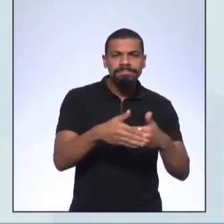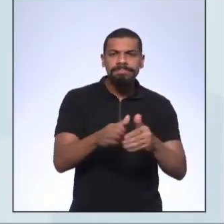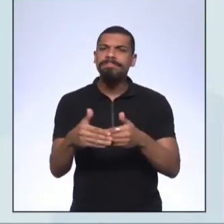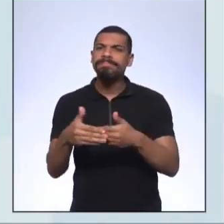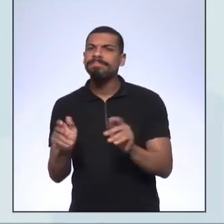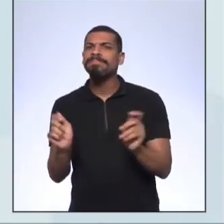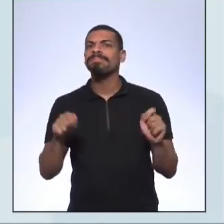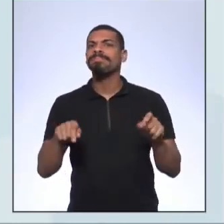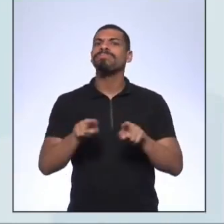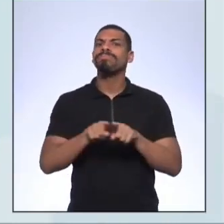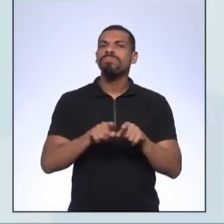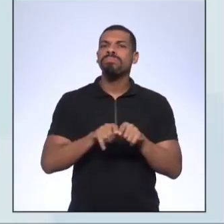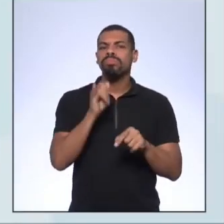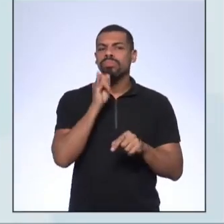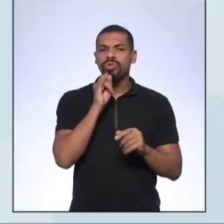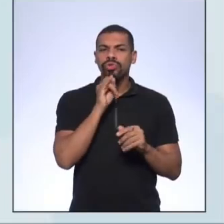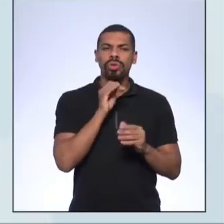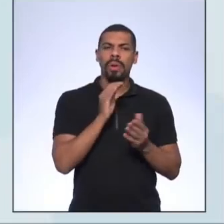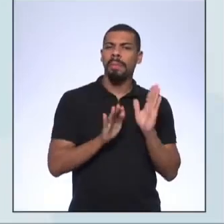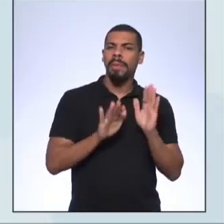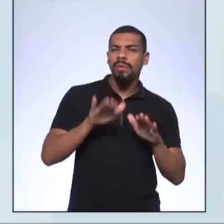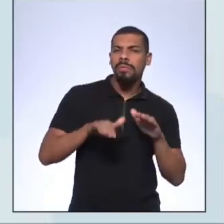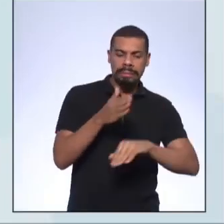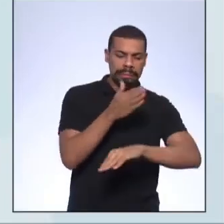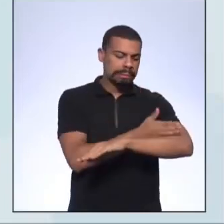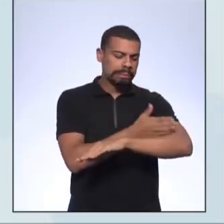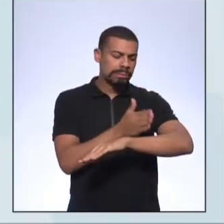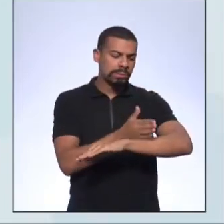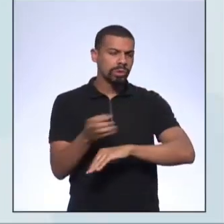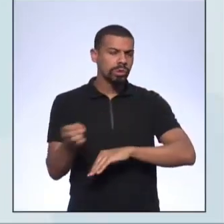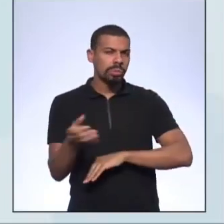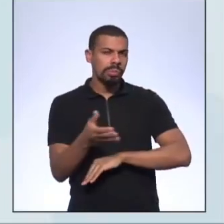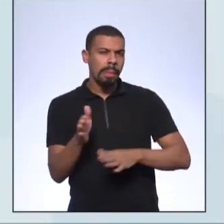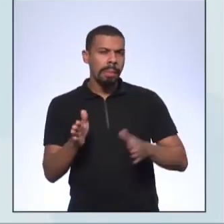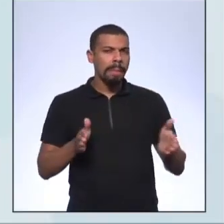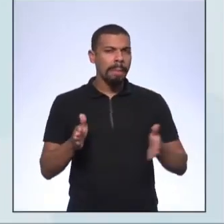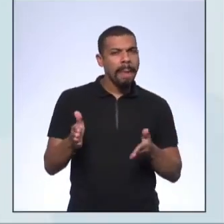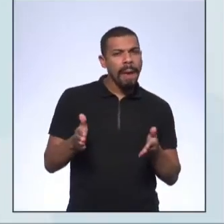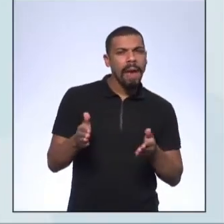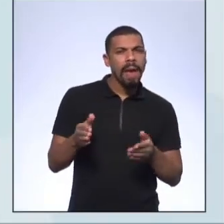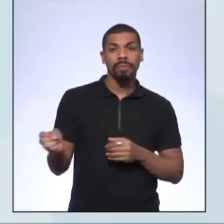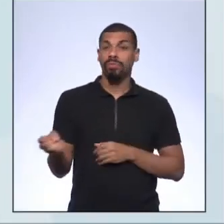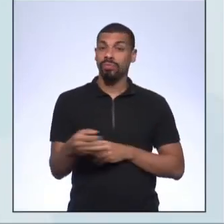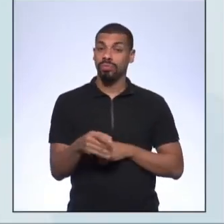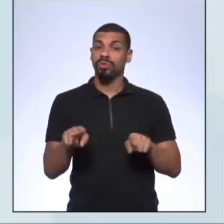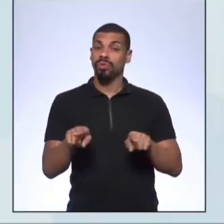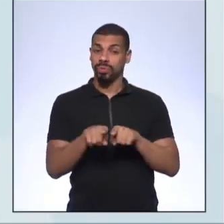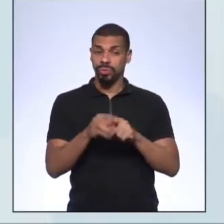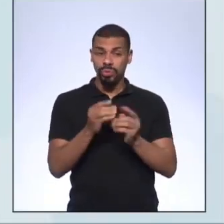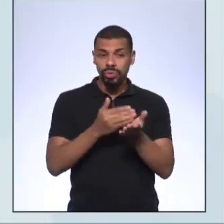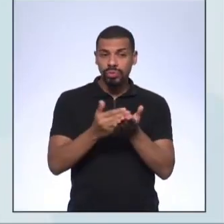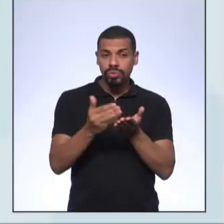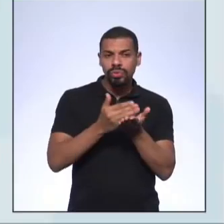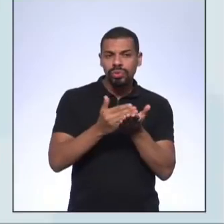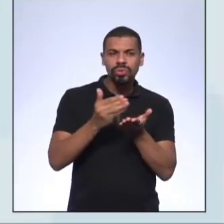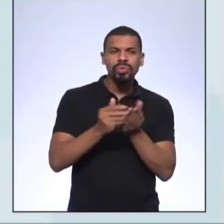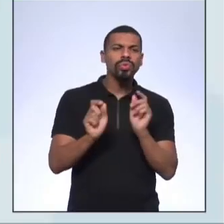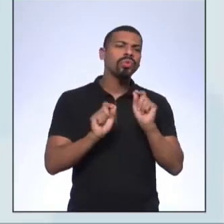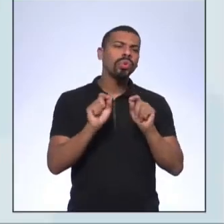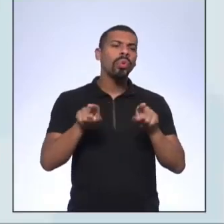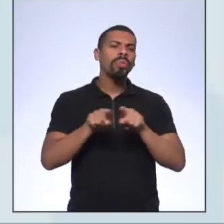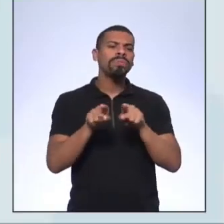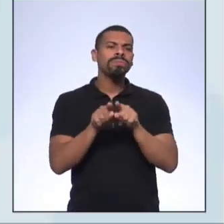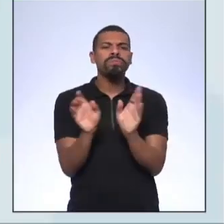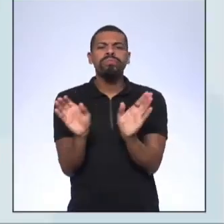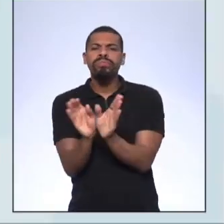na transição entre Idade Média e Idade Moderna, né? Nós tivemos o surgimento dos burgos, né? Que eram aqueles